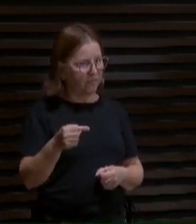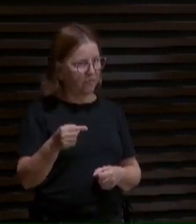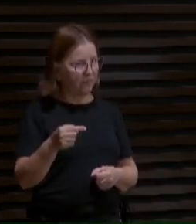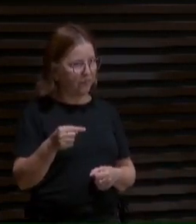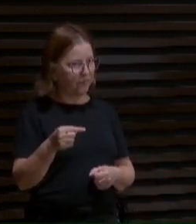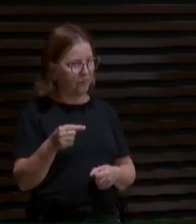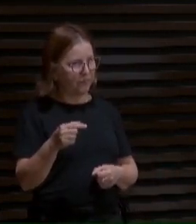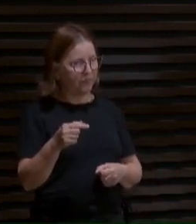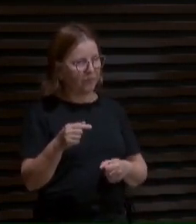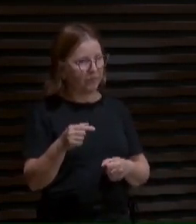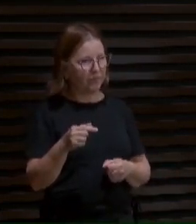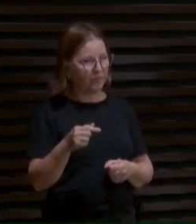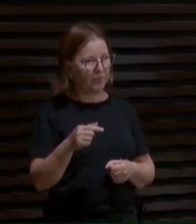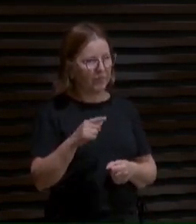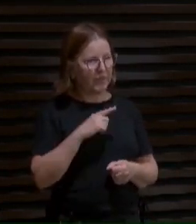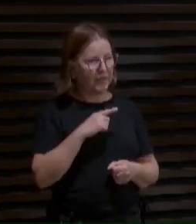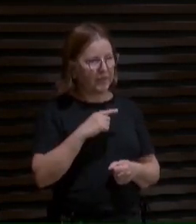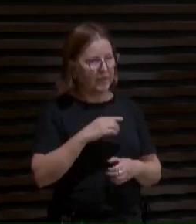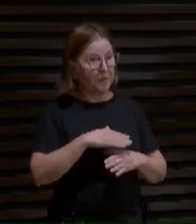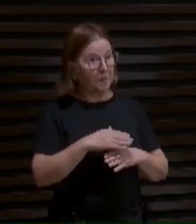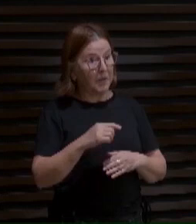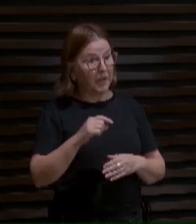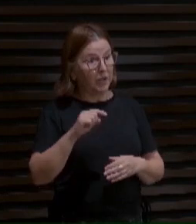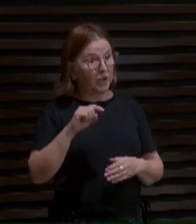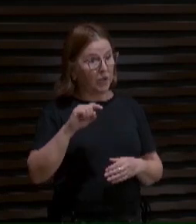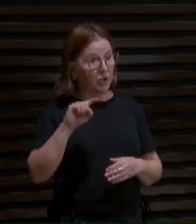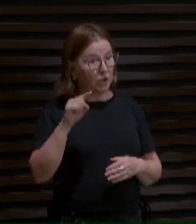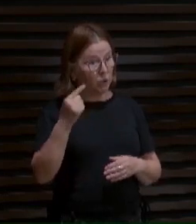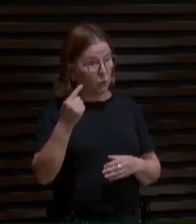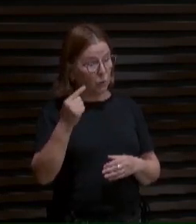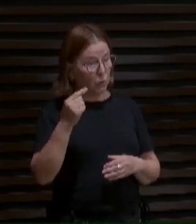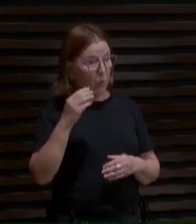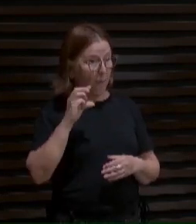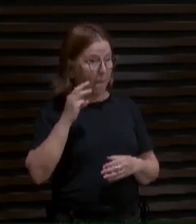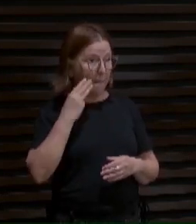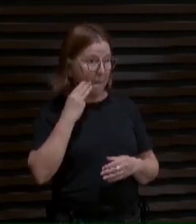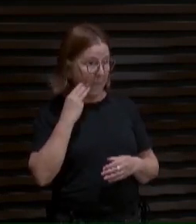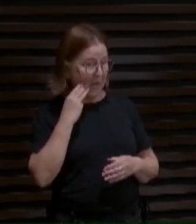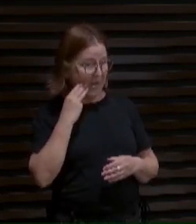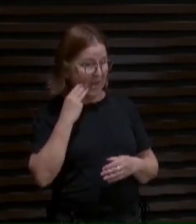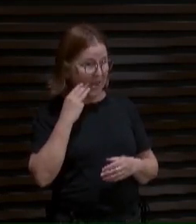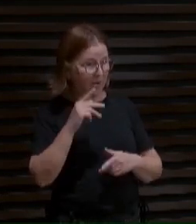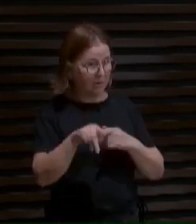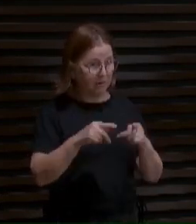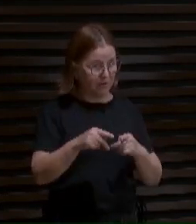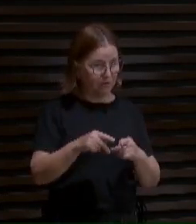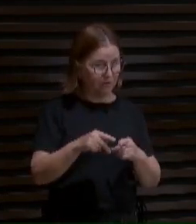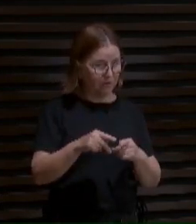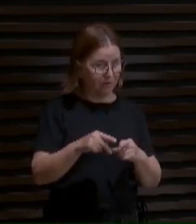e que tem mais de 1 milhão de habitantes, e que o ouro do Brasil está indo para lá.